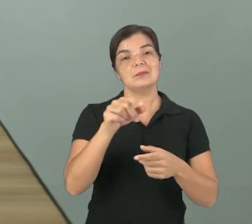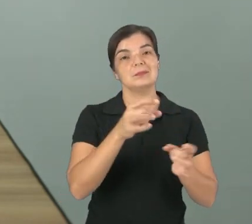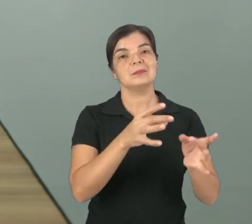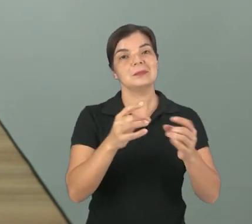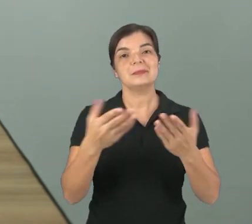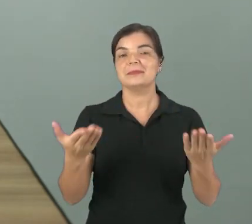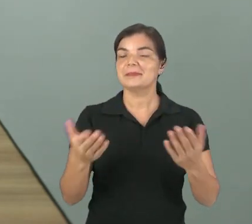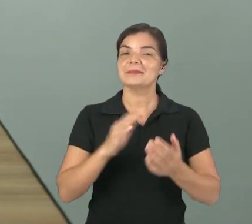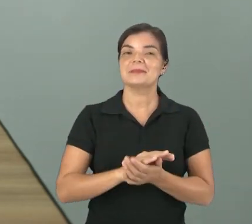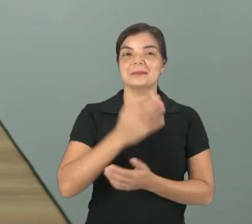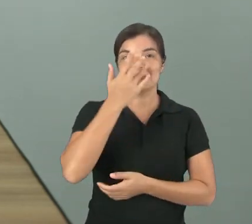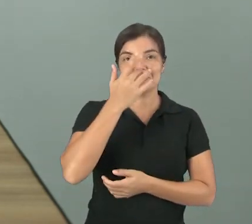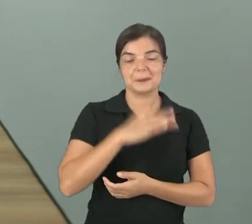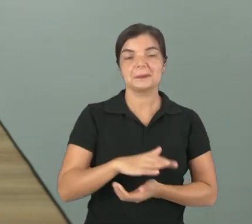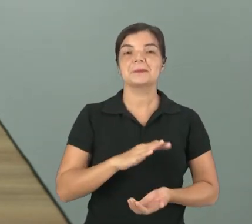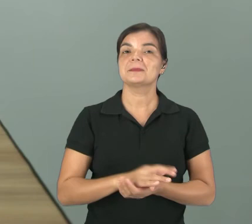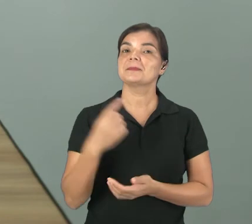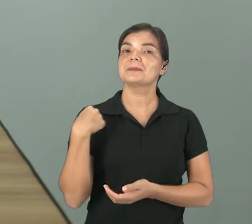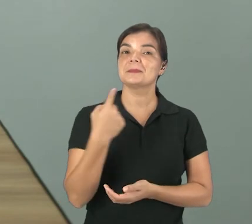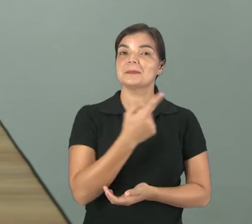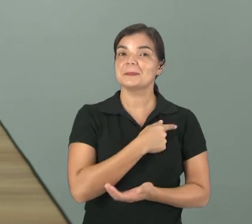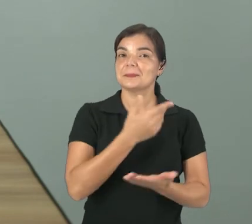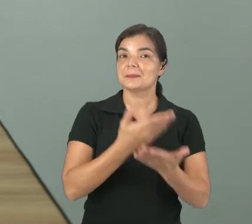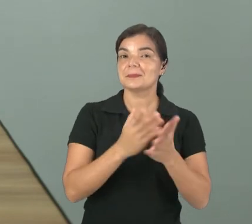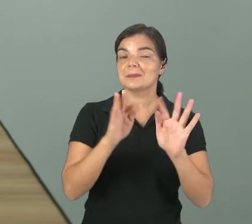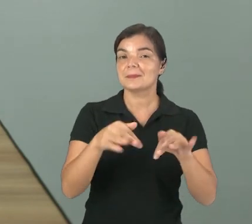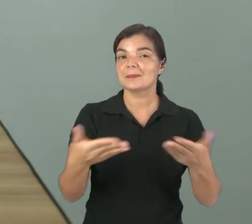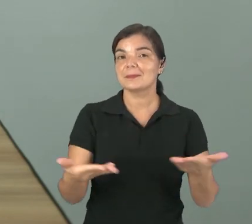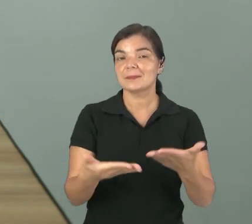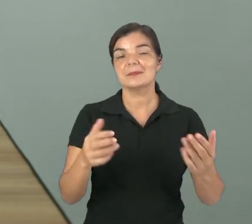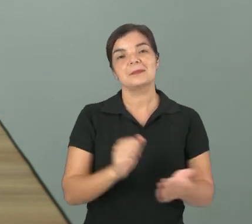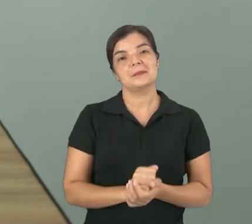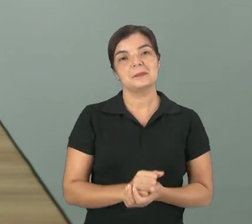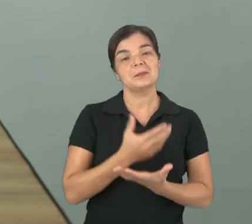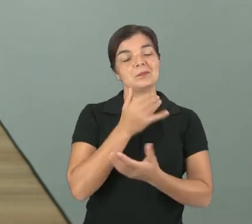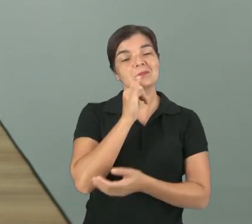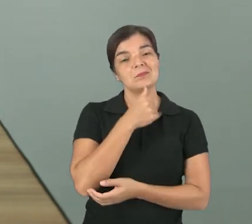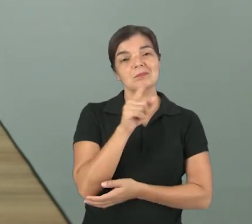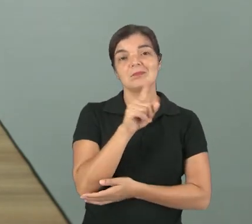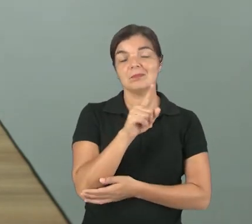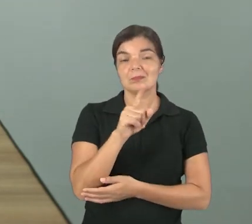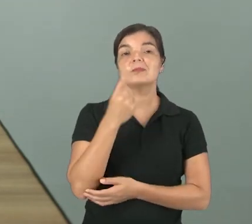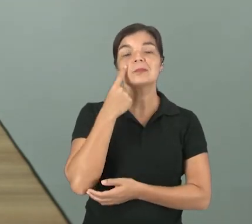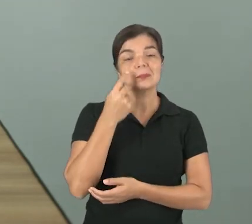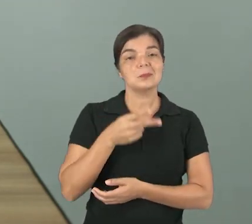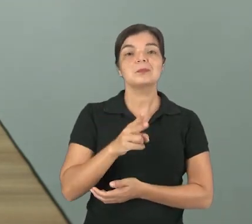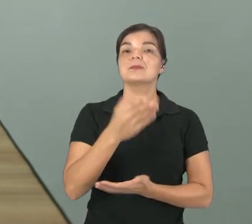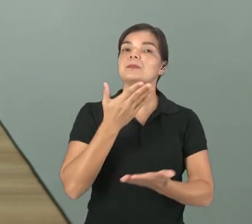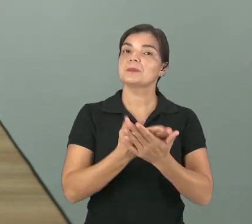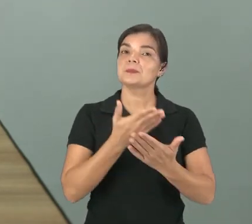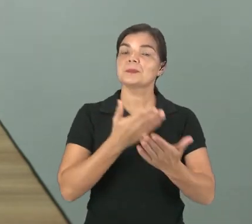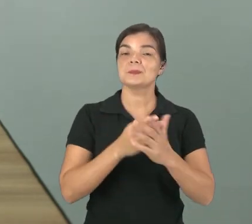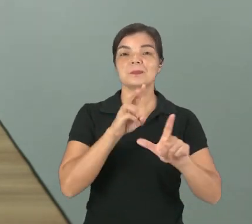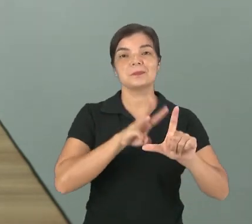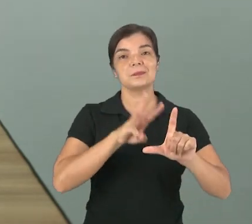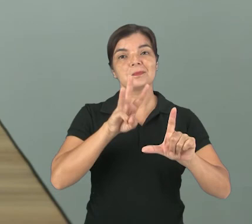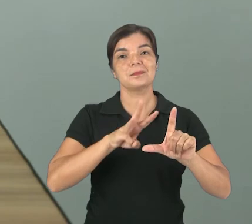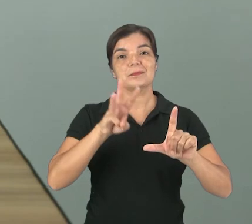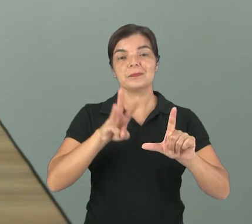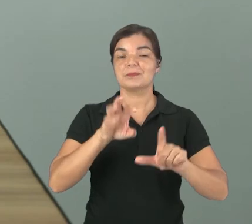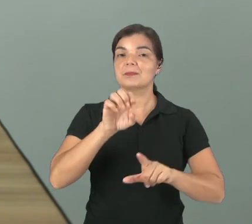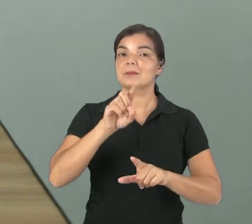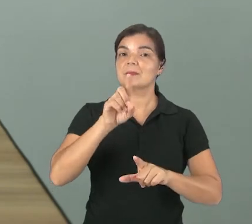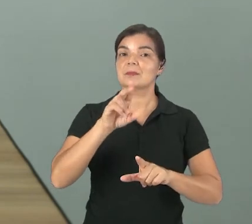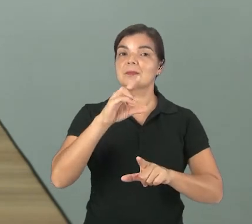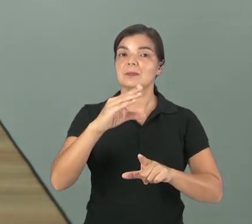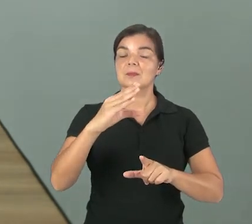vendido. E é isso, crianças. A nossa aula está encerrando por aqui, mas não fique triste, você pode continuar estudando essa e